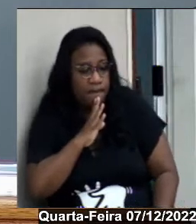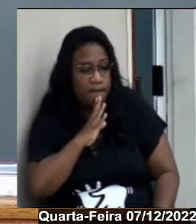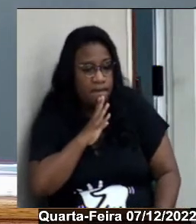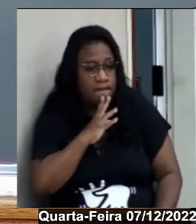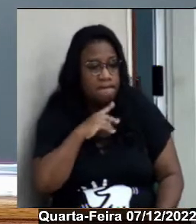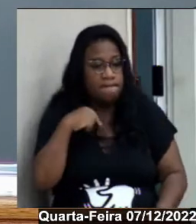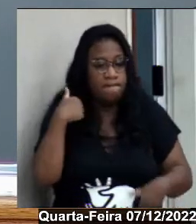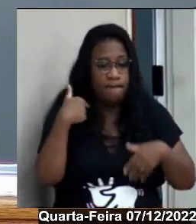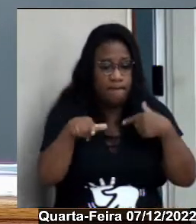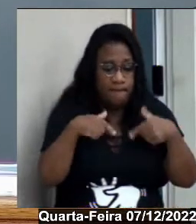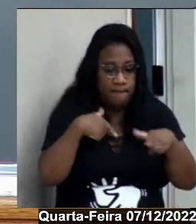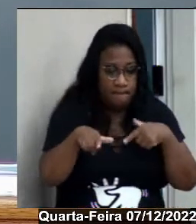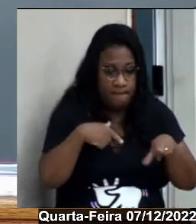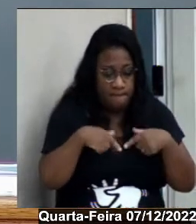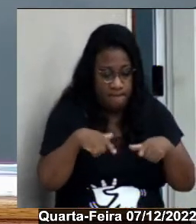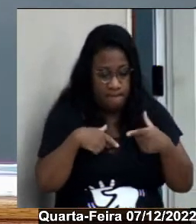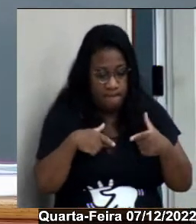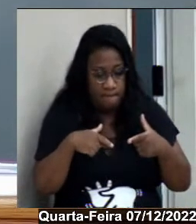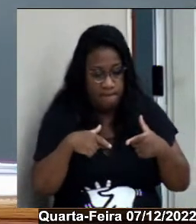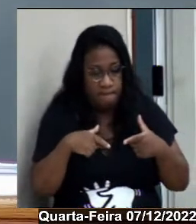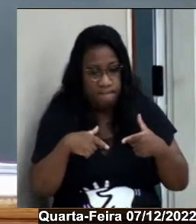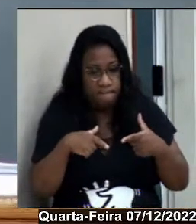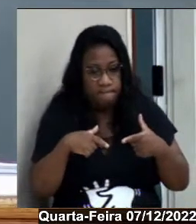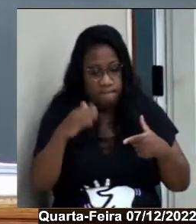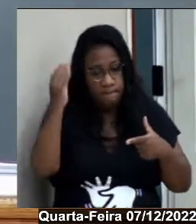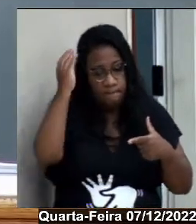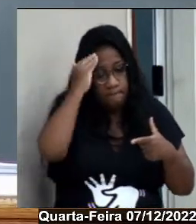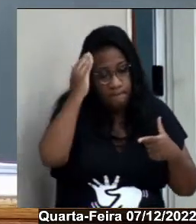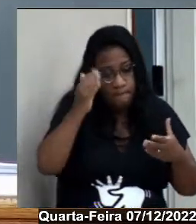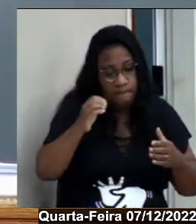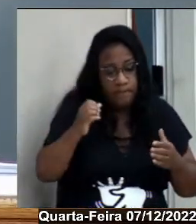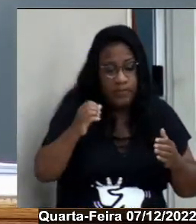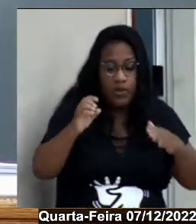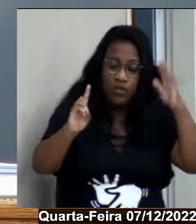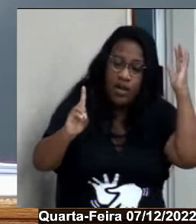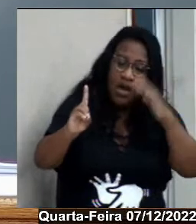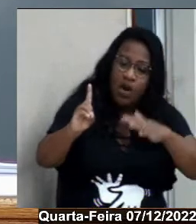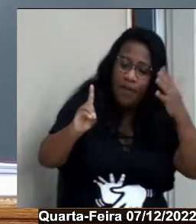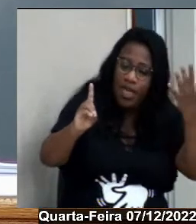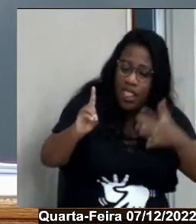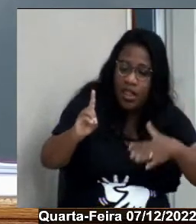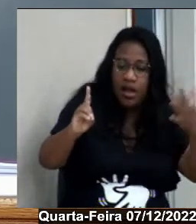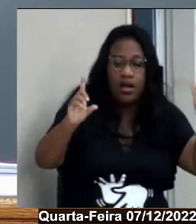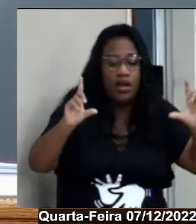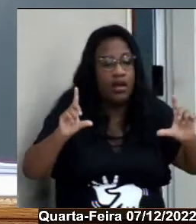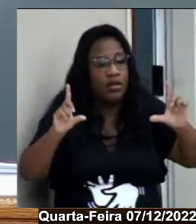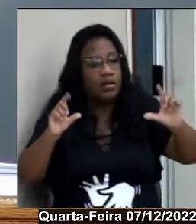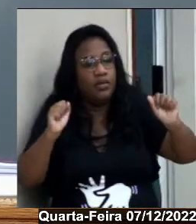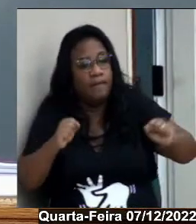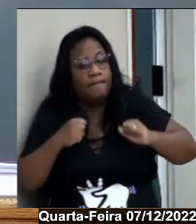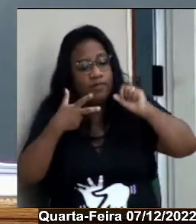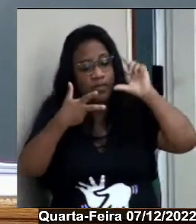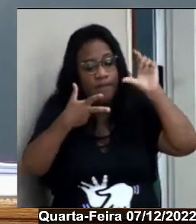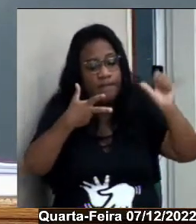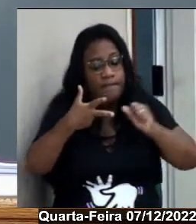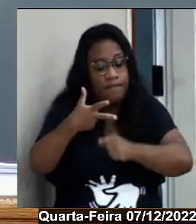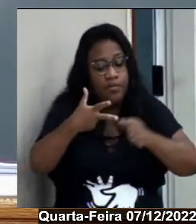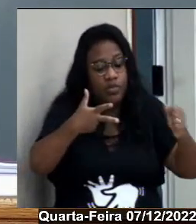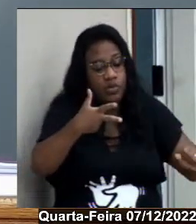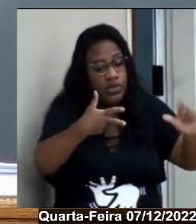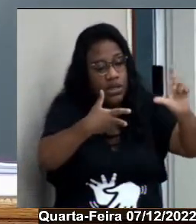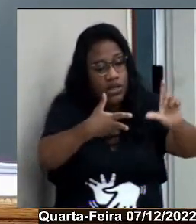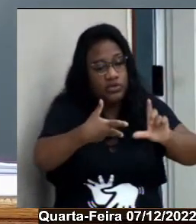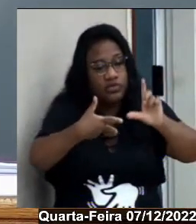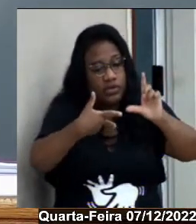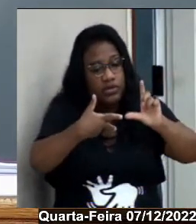conhecido por seu trabalho no bairro Jardim Pierinho. Considerando que a homenagem como essa é dever do poder Legislativo. O